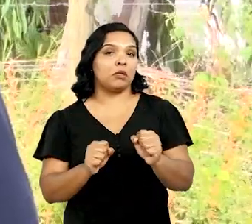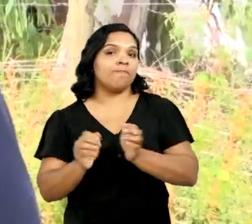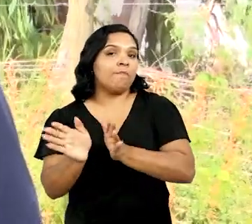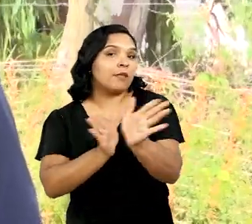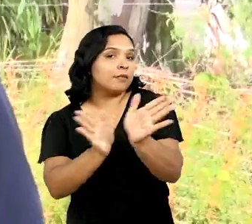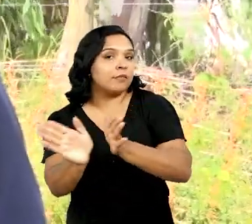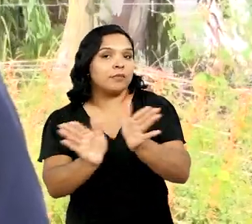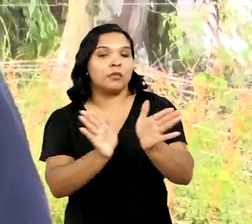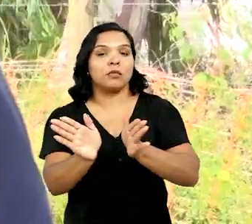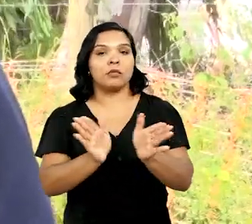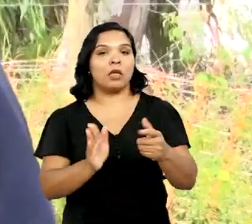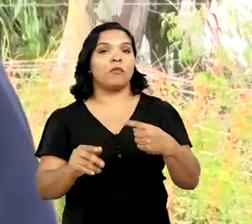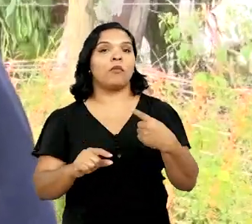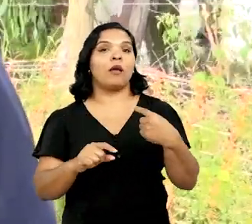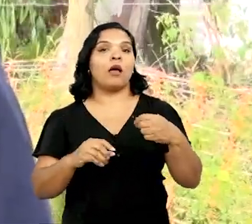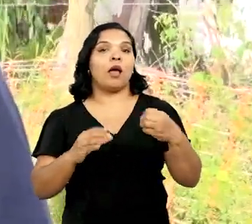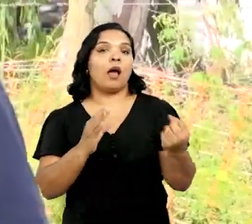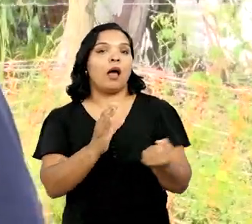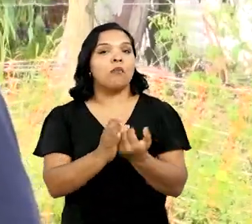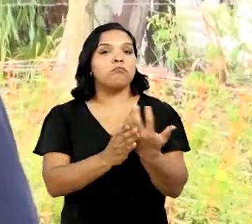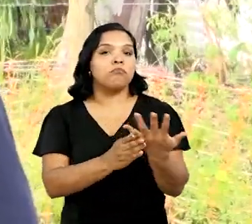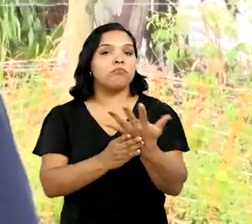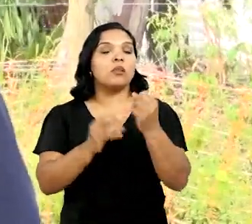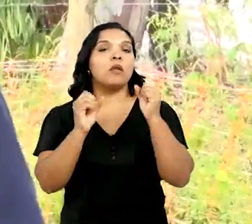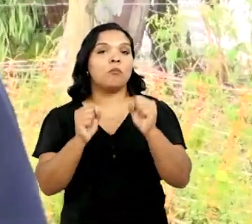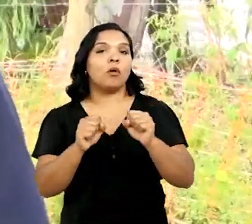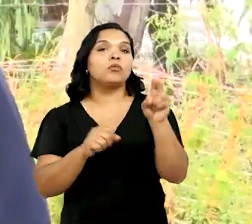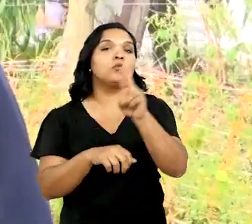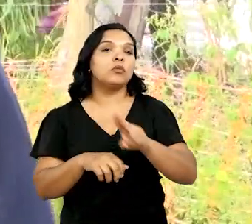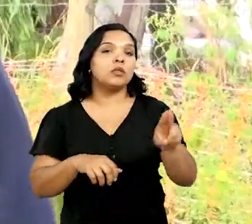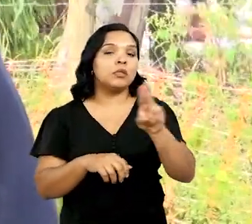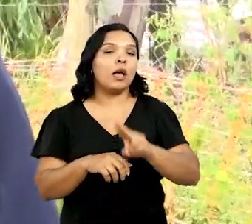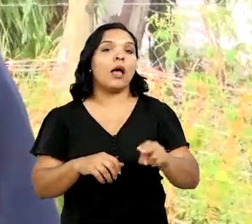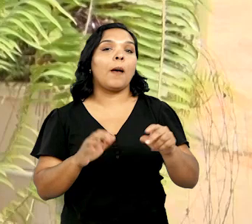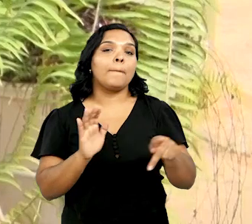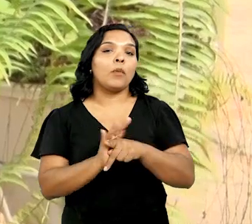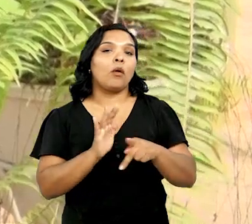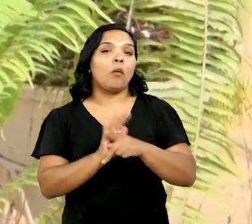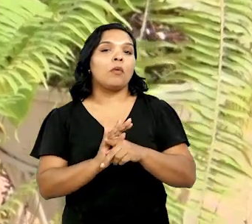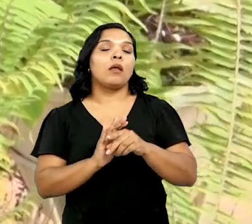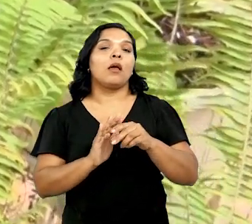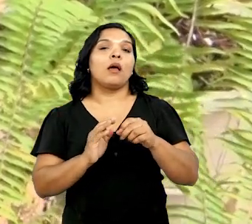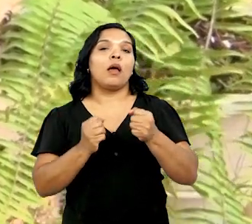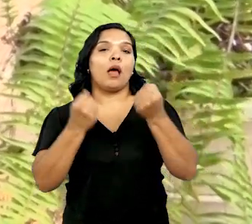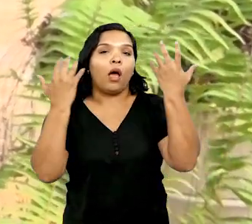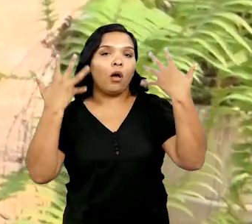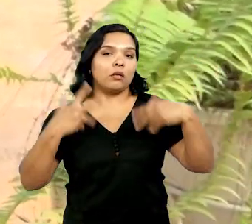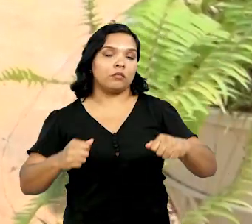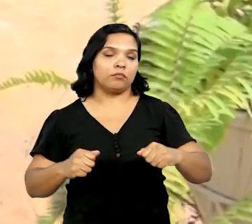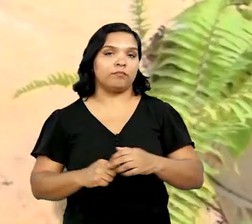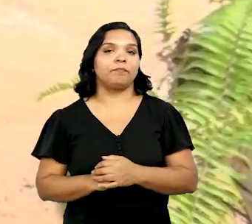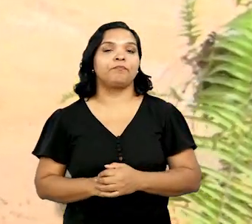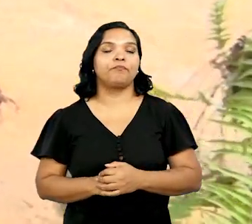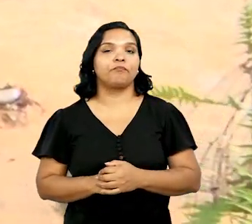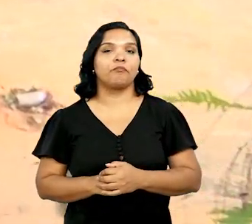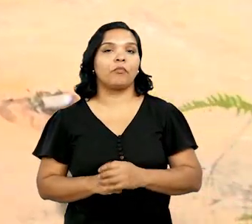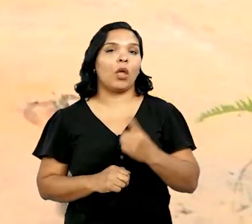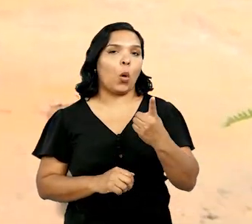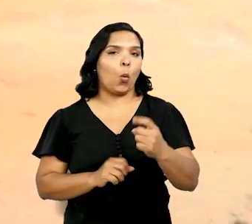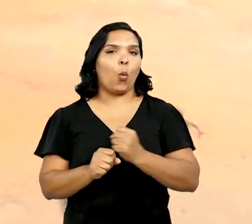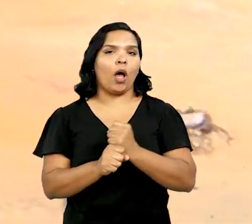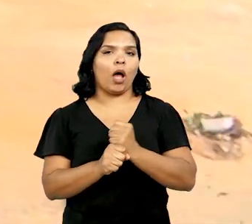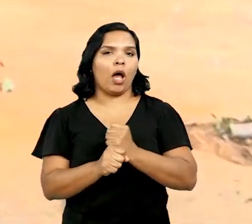seja tão acessível a adubação química e ele pode utilizar a adubação orgânica. Com cerca de um ano de produção,